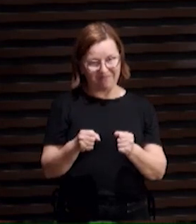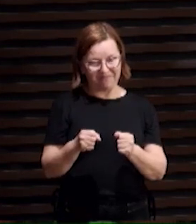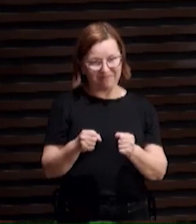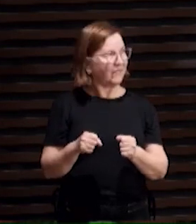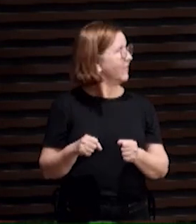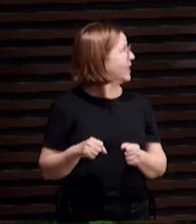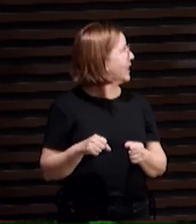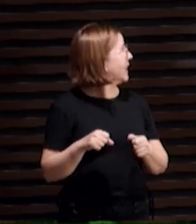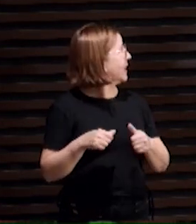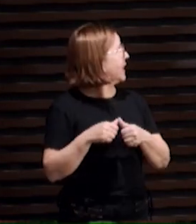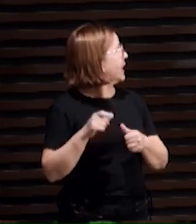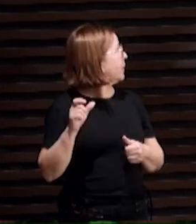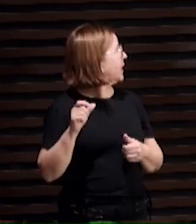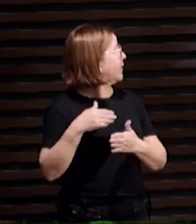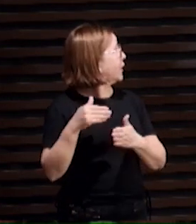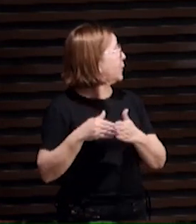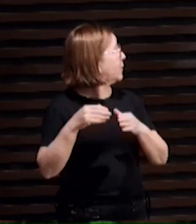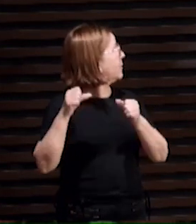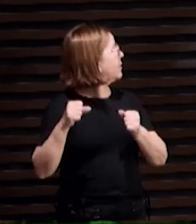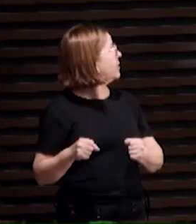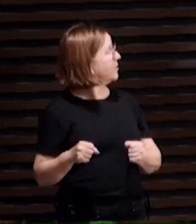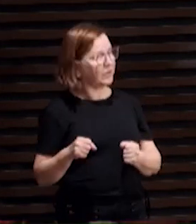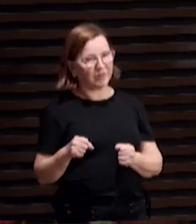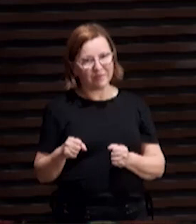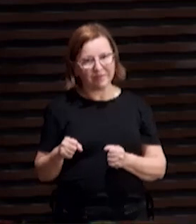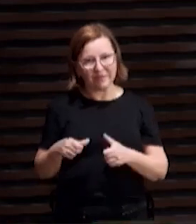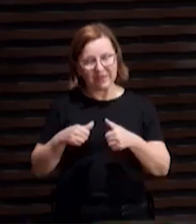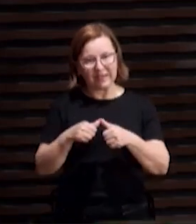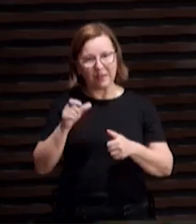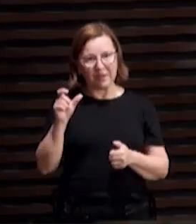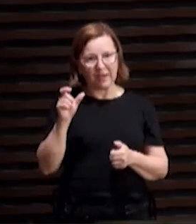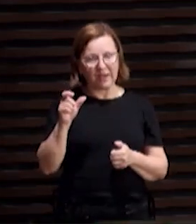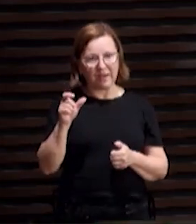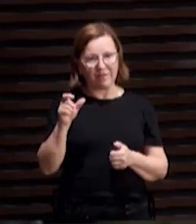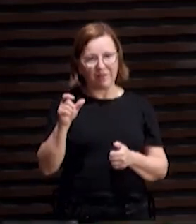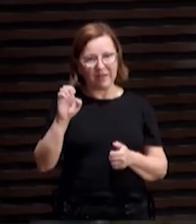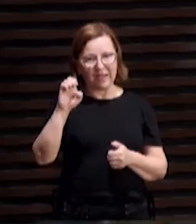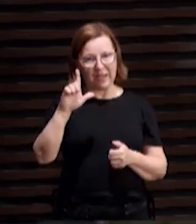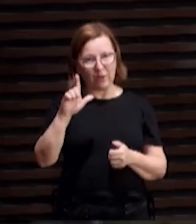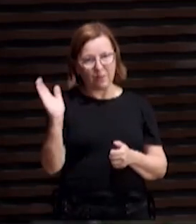Aqui, nesta palavra Todo-Poderoso, está a palavra El Shaddai.